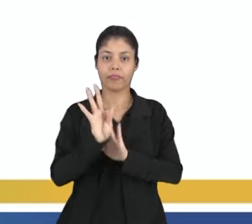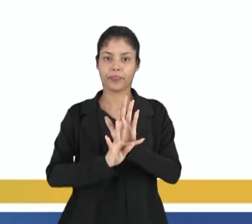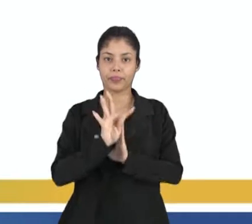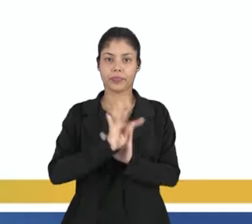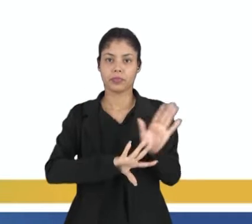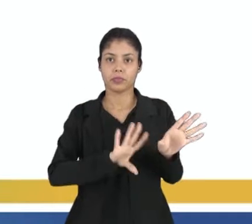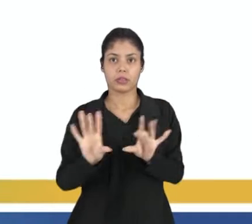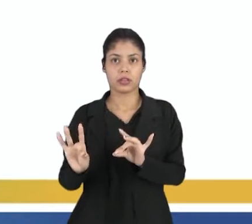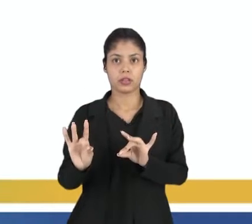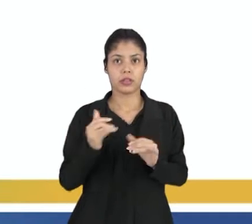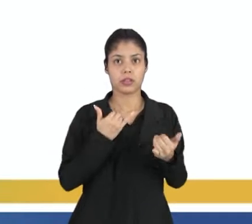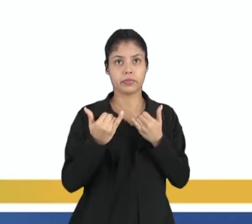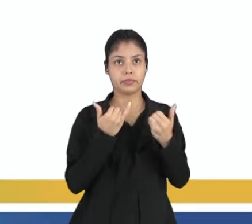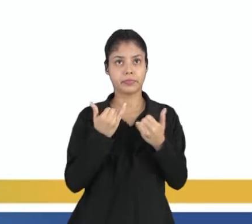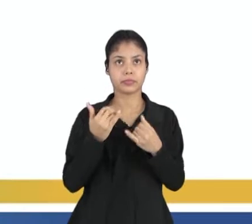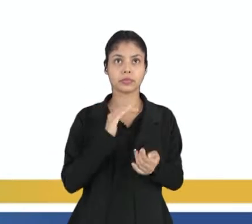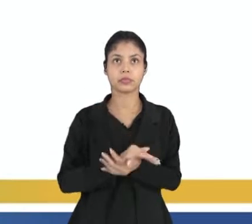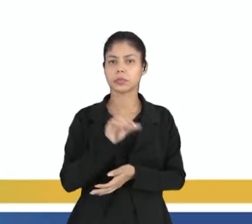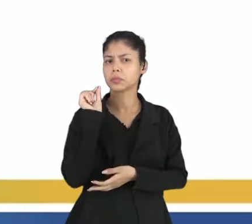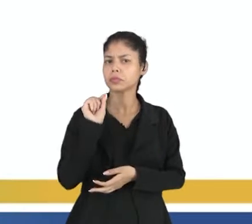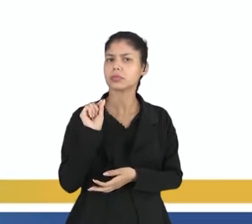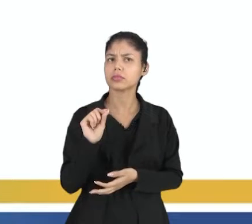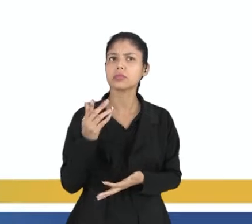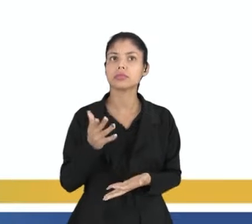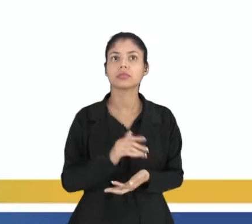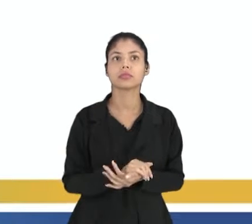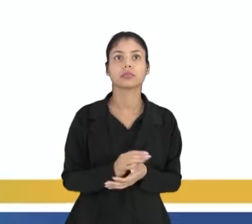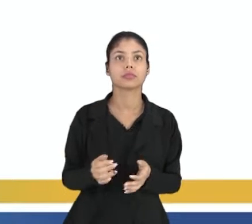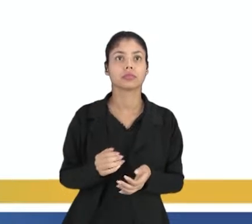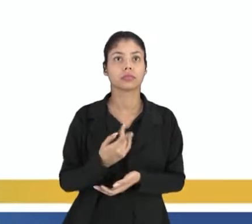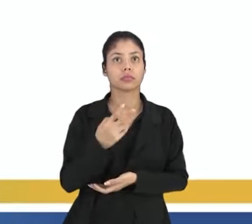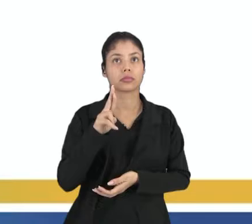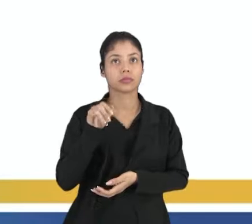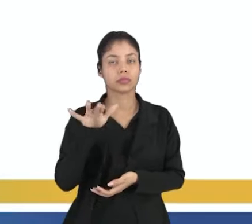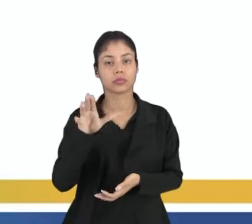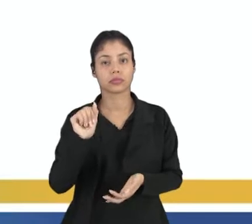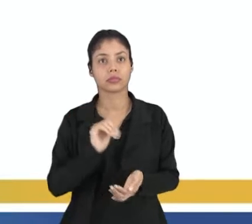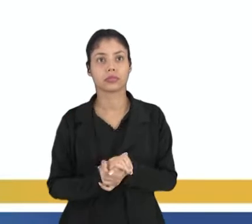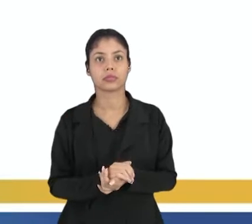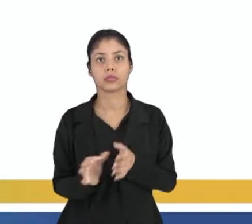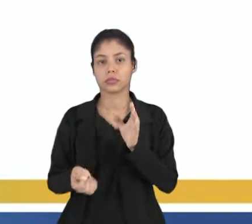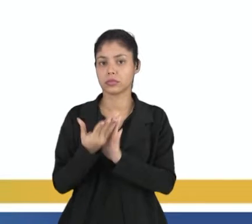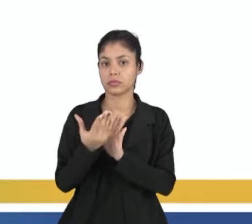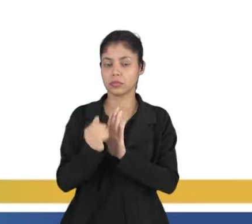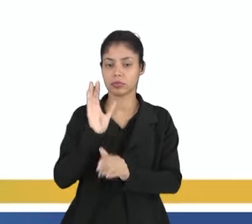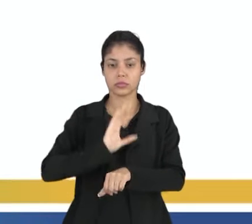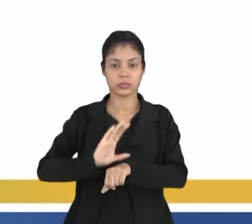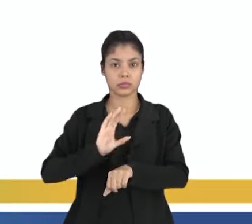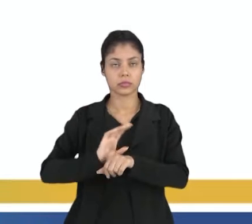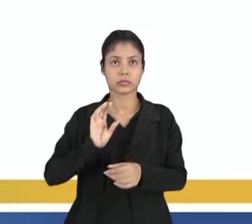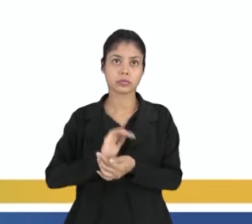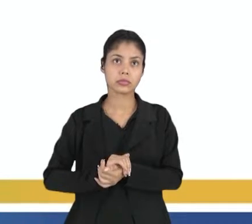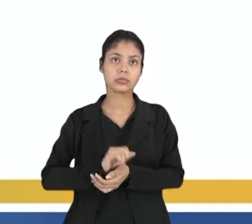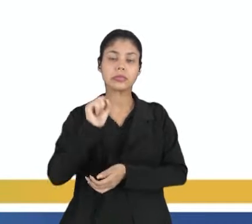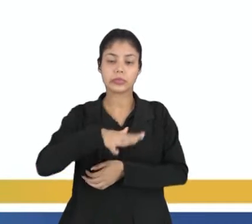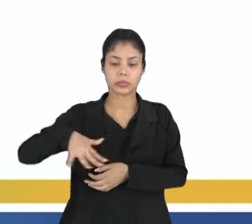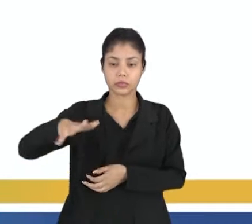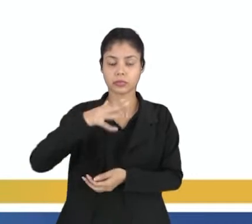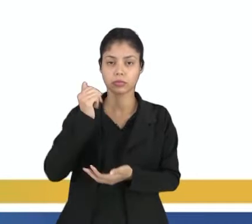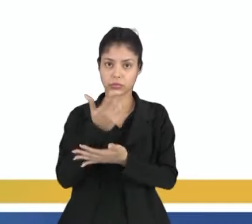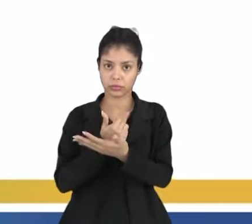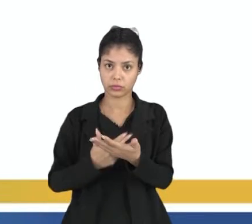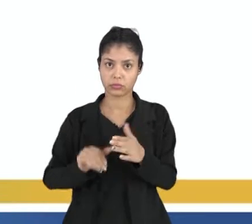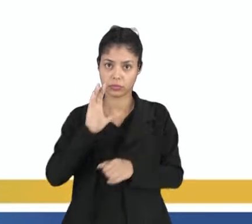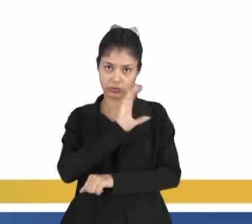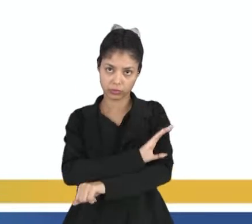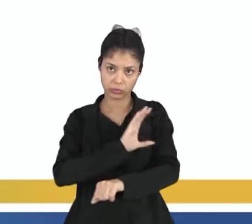textos trazendo informações. O que é? O programa oferece cursos no campo das artes e da